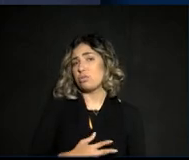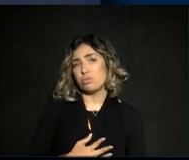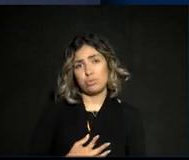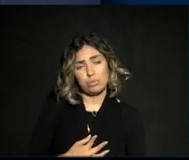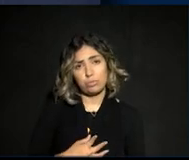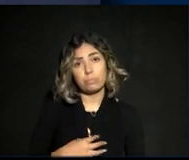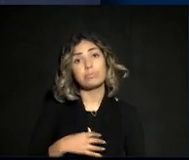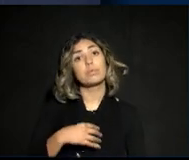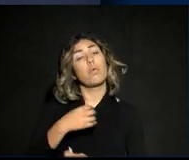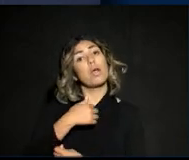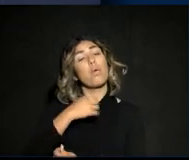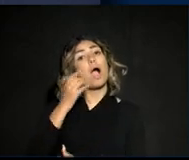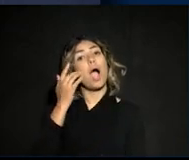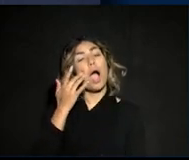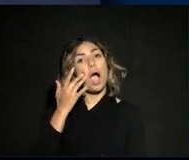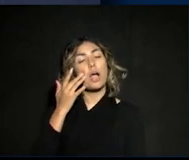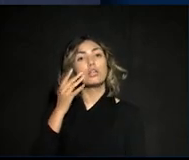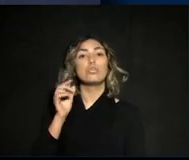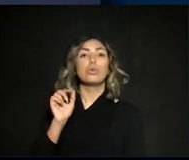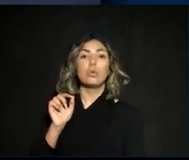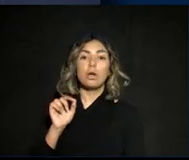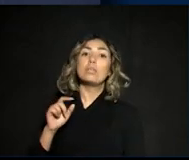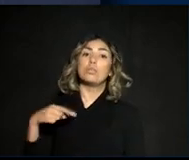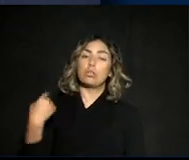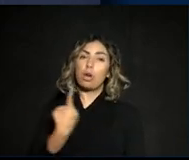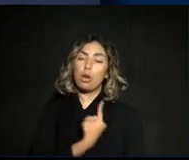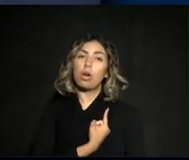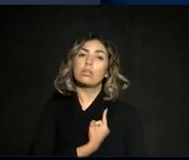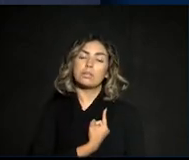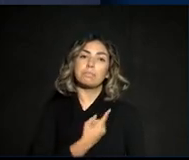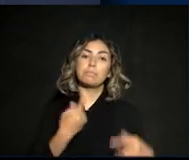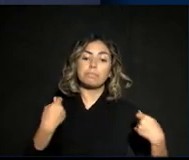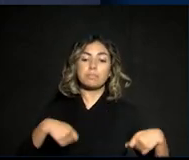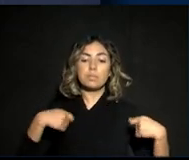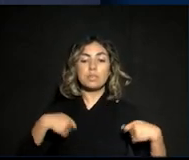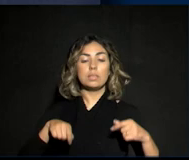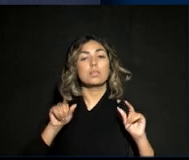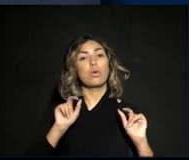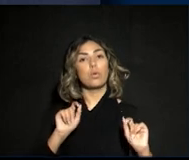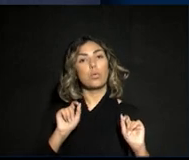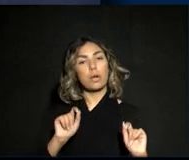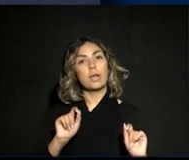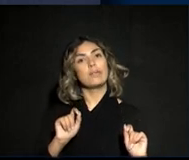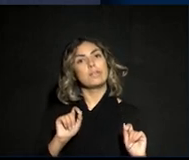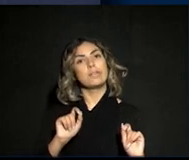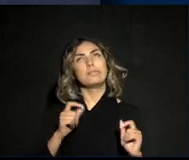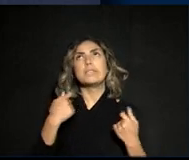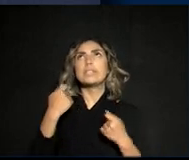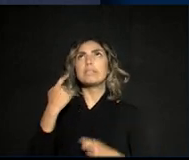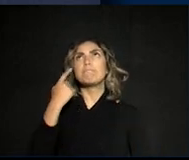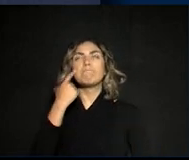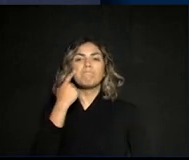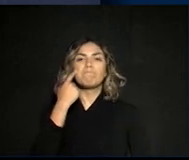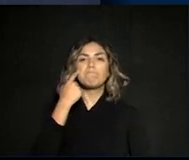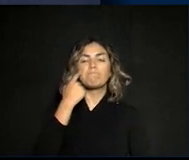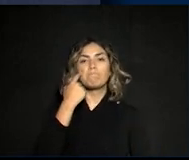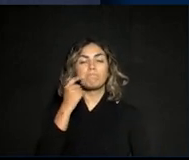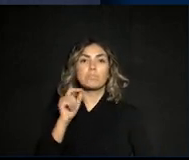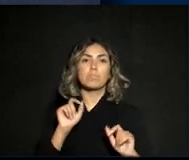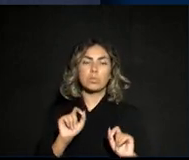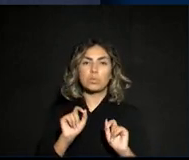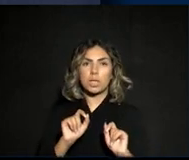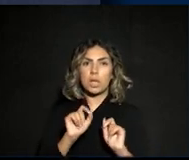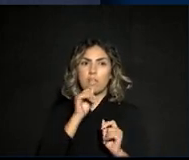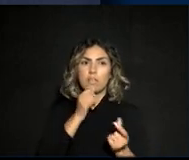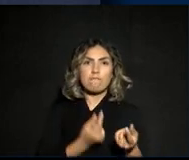é o que eu não acho que a gente Deva não é isso é na Pretender que o ciclo